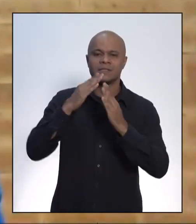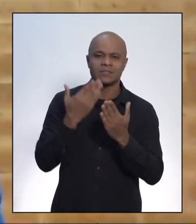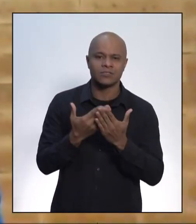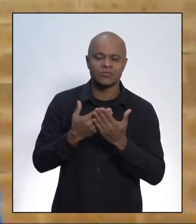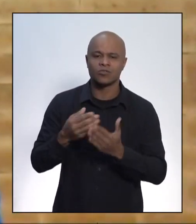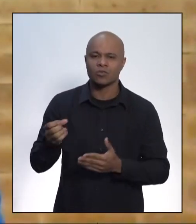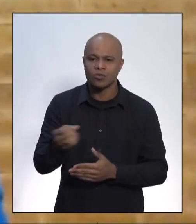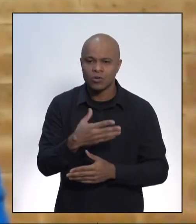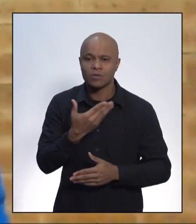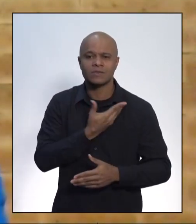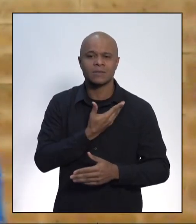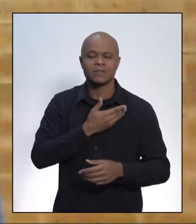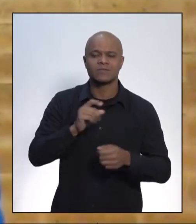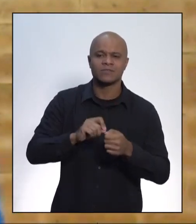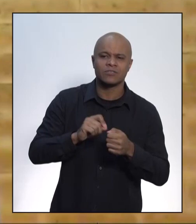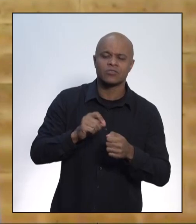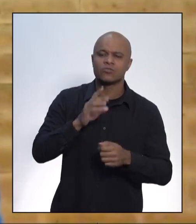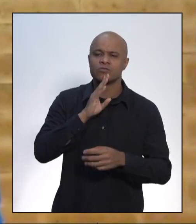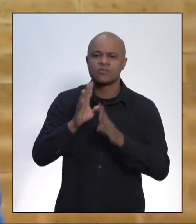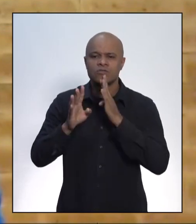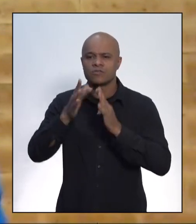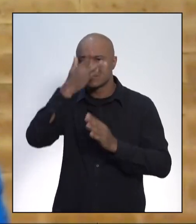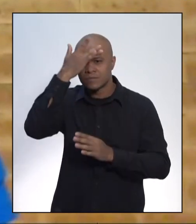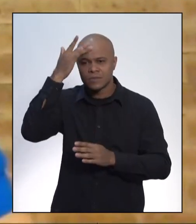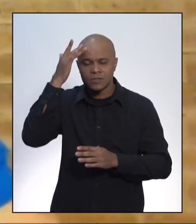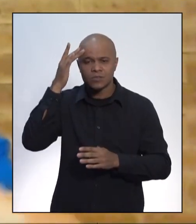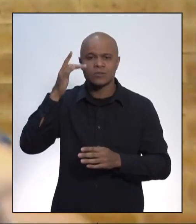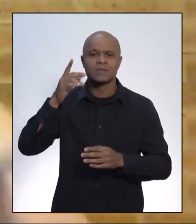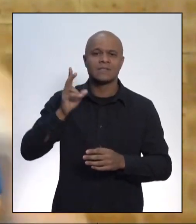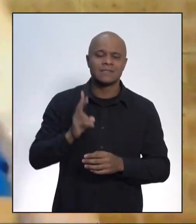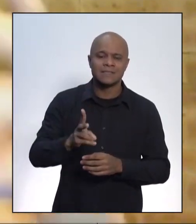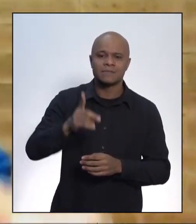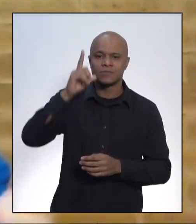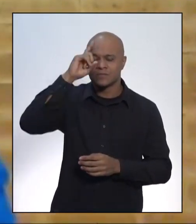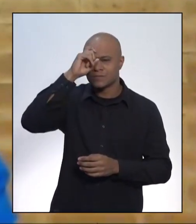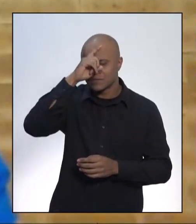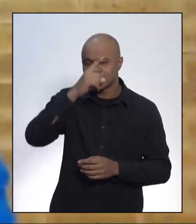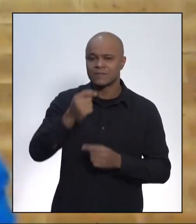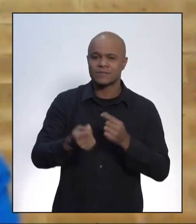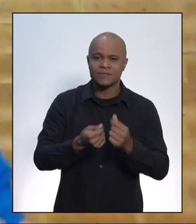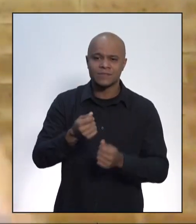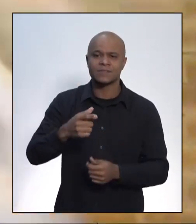fazer amigos novos, sempre com muita dificuldade financeira dentro de casa.